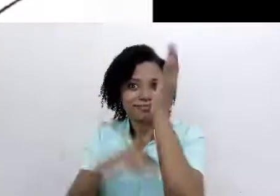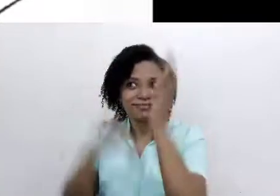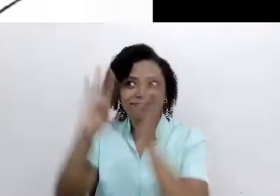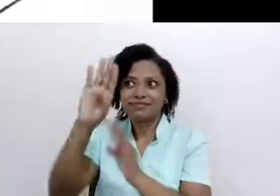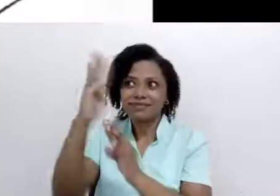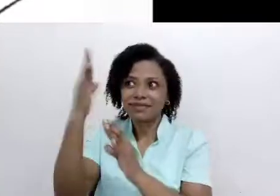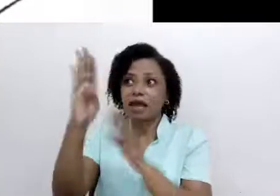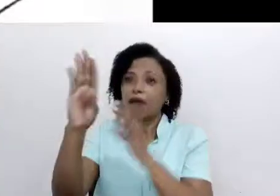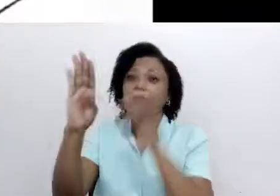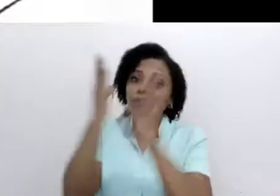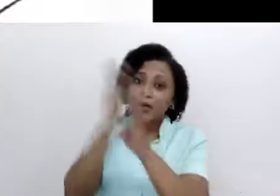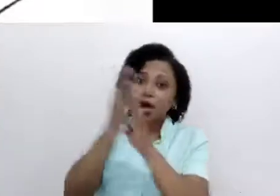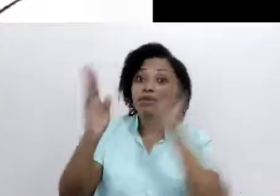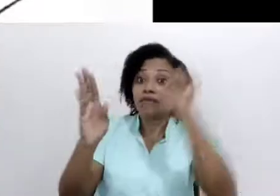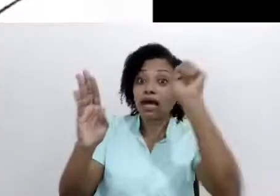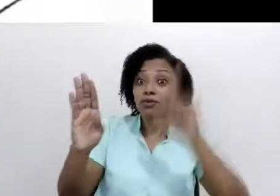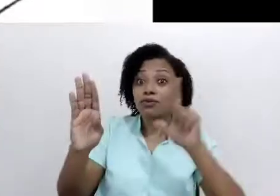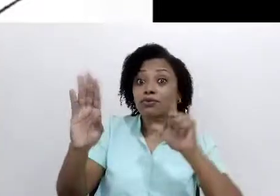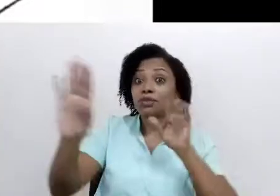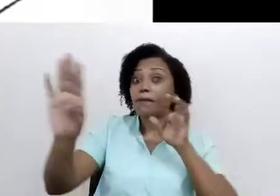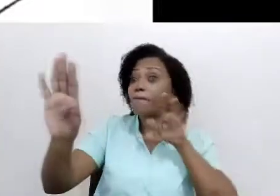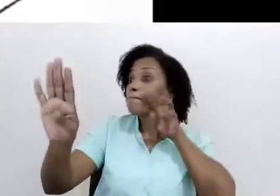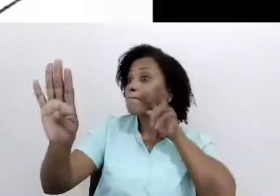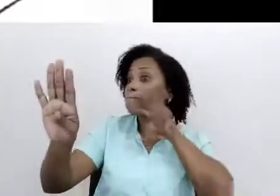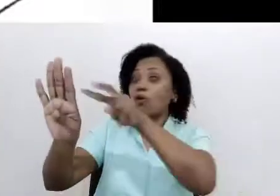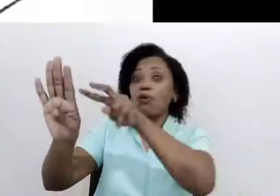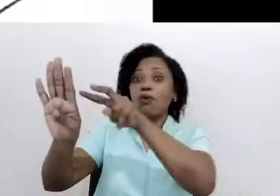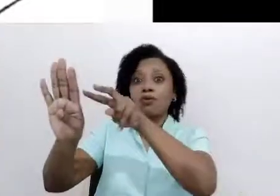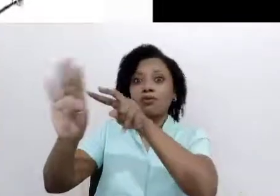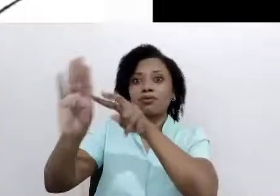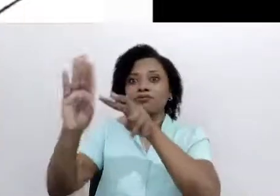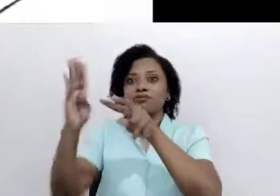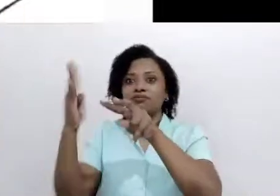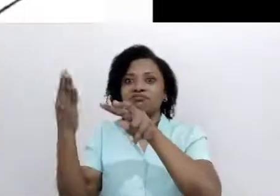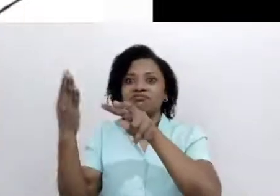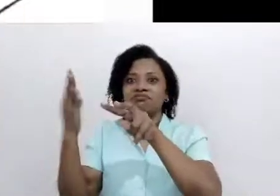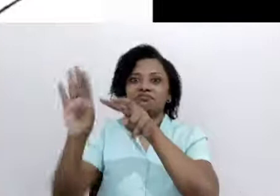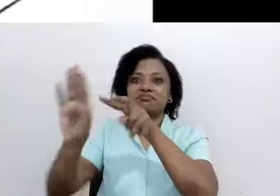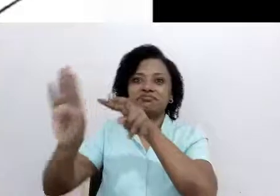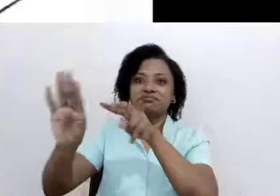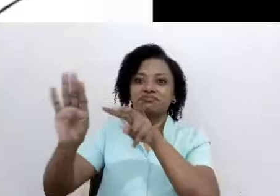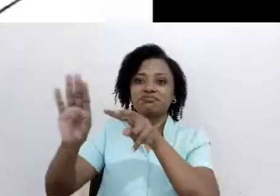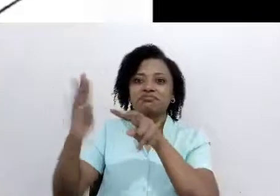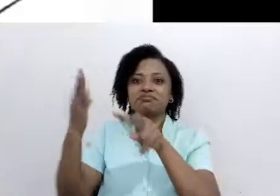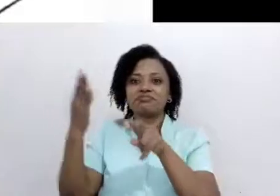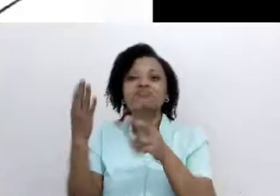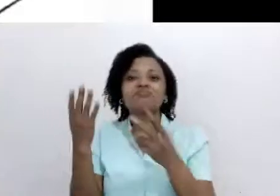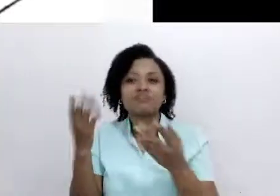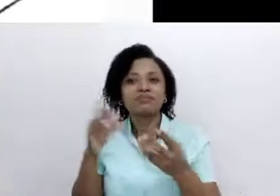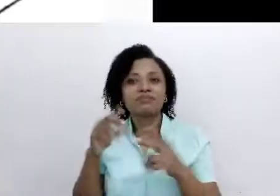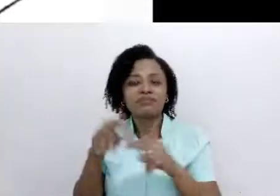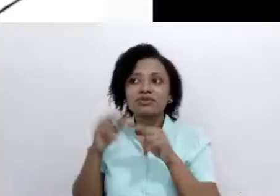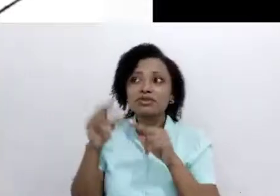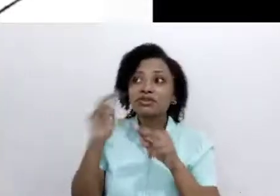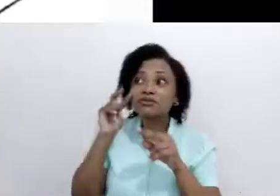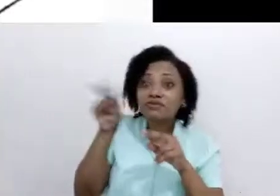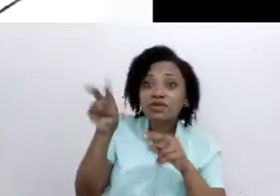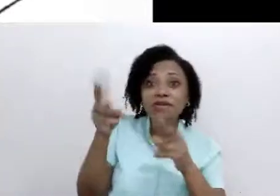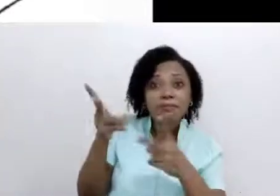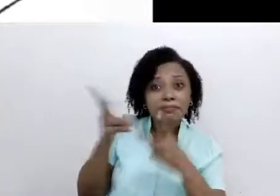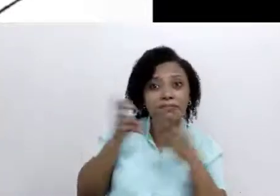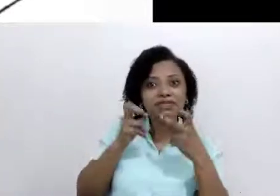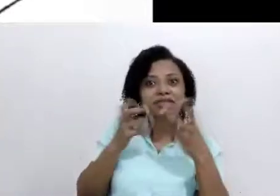na frente, e a gente vai ver a parte do fundo do armário por conta dessa profundidade, dessa reflexão ser